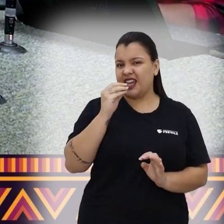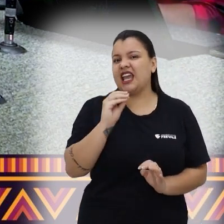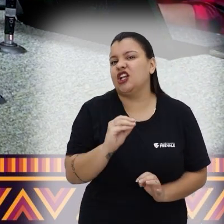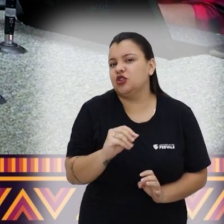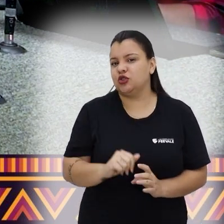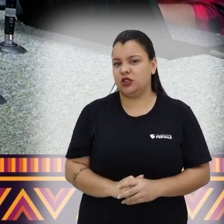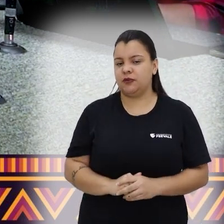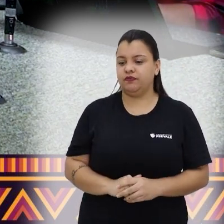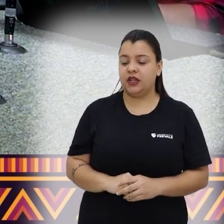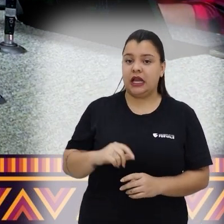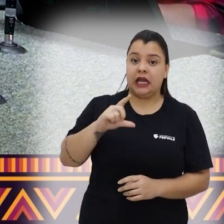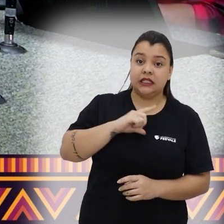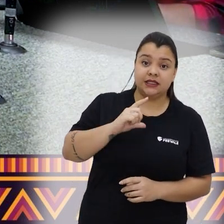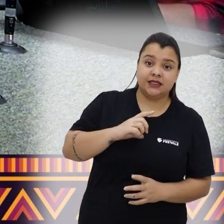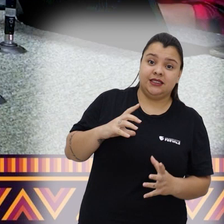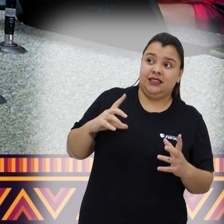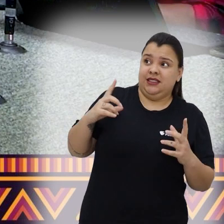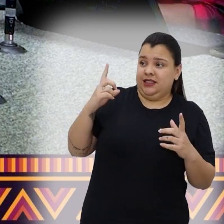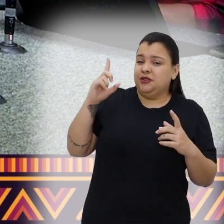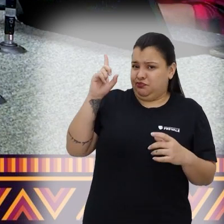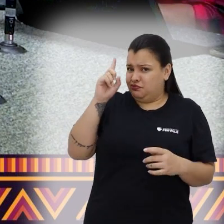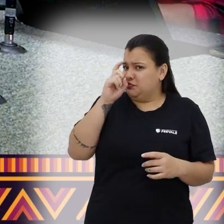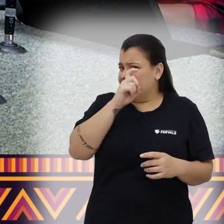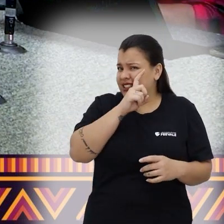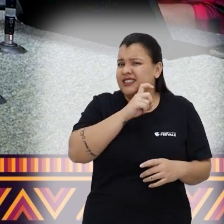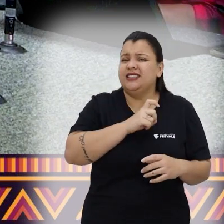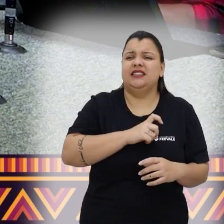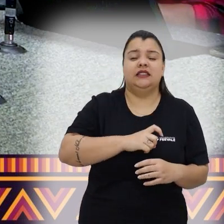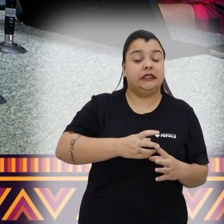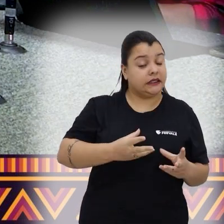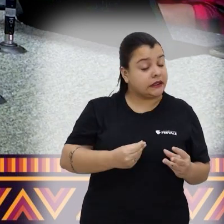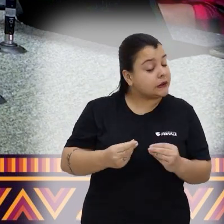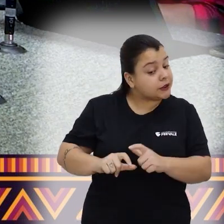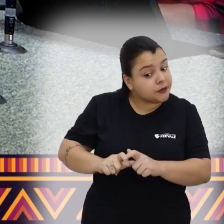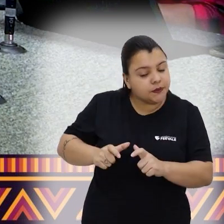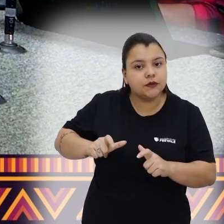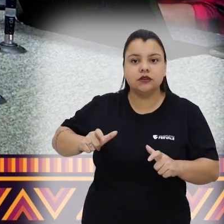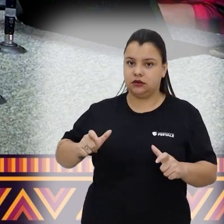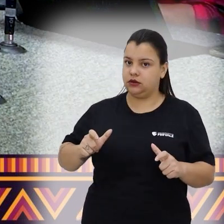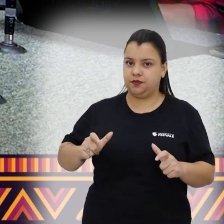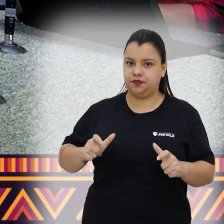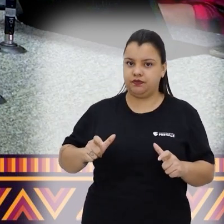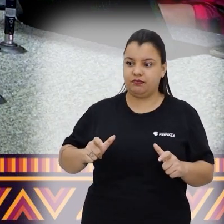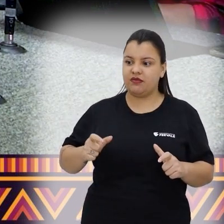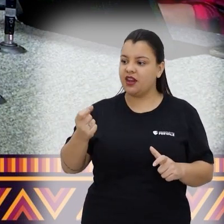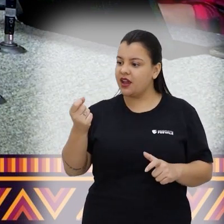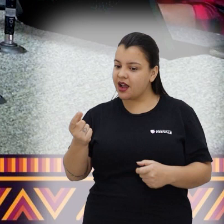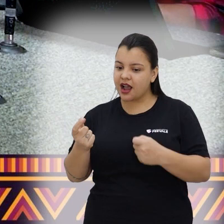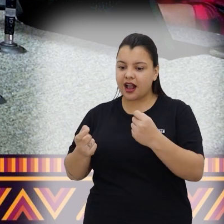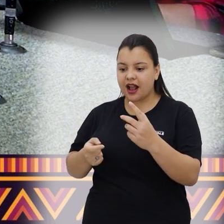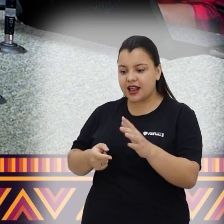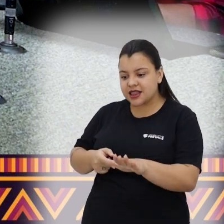uma perversidade extrema por trás de tudo isso, por trás de cada